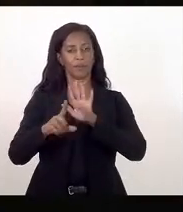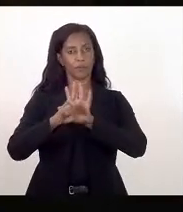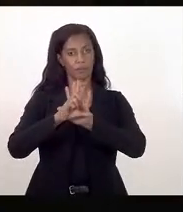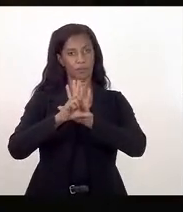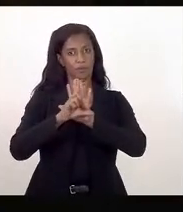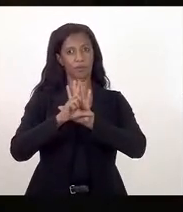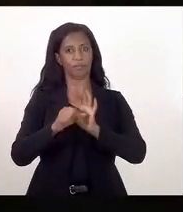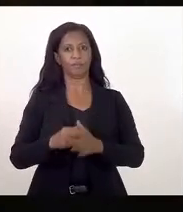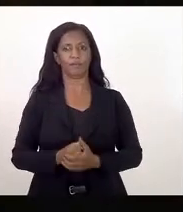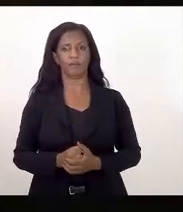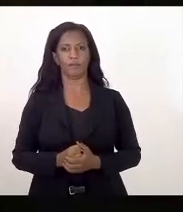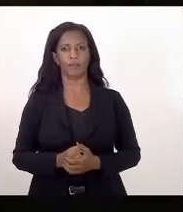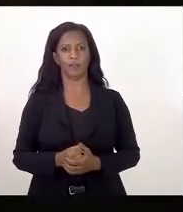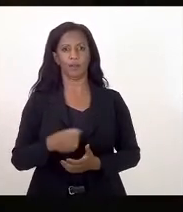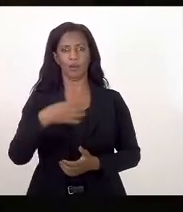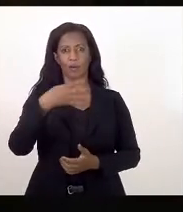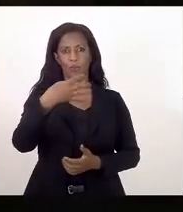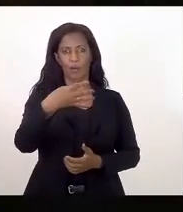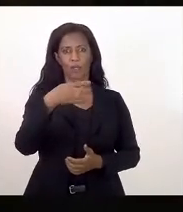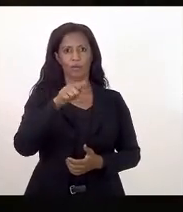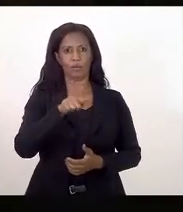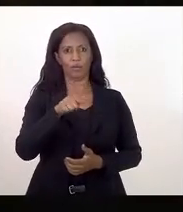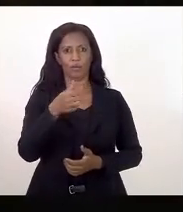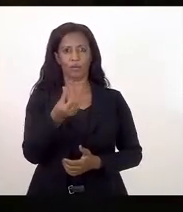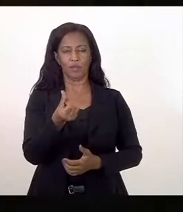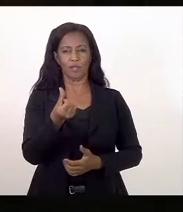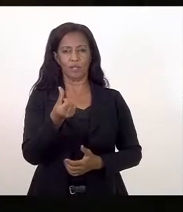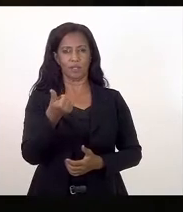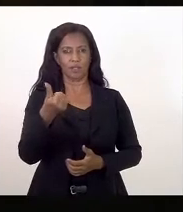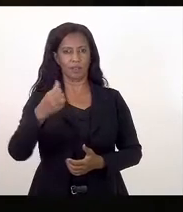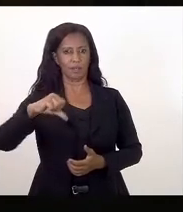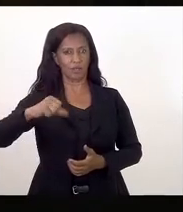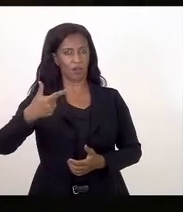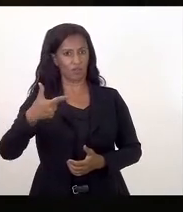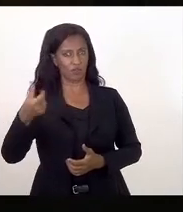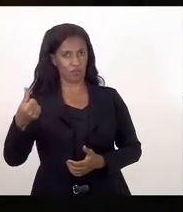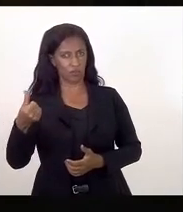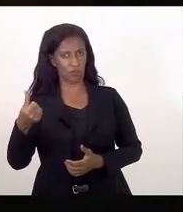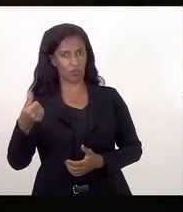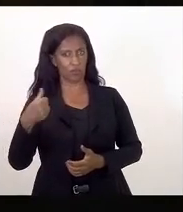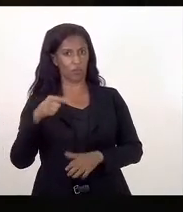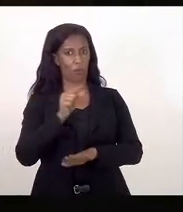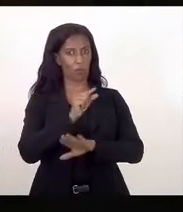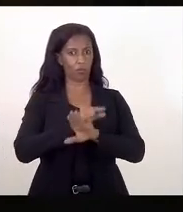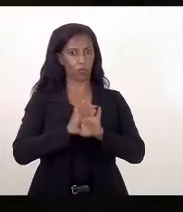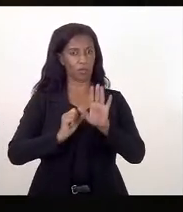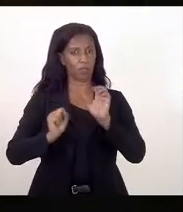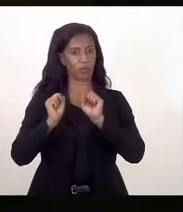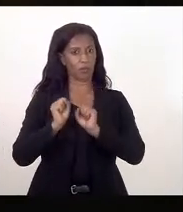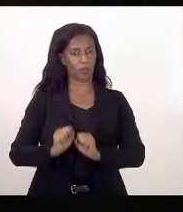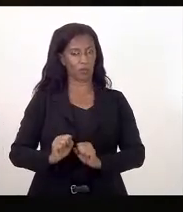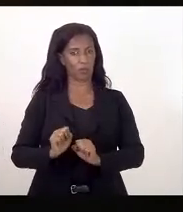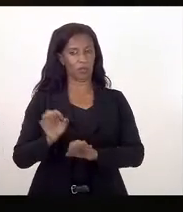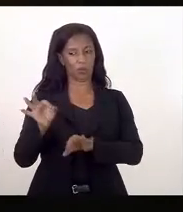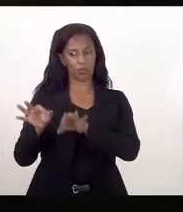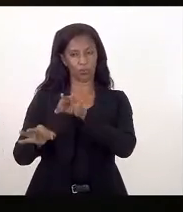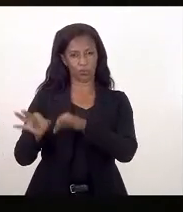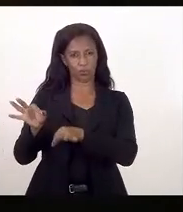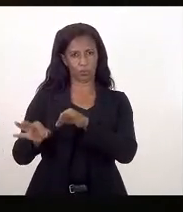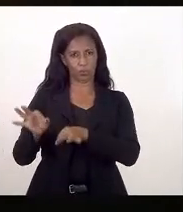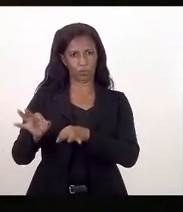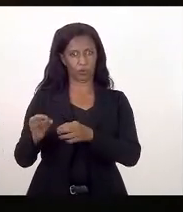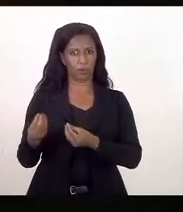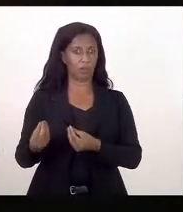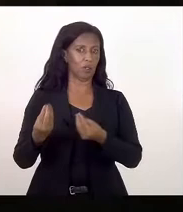número 4.619 de 21 de autoria do Poder Judiciário que